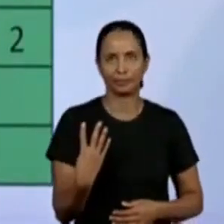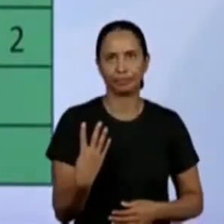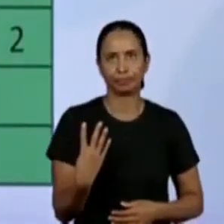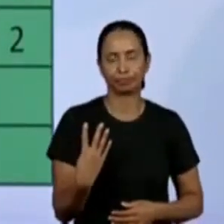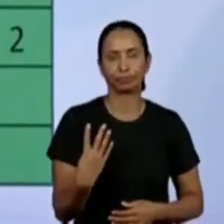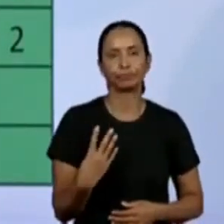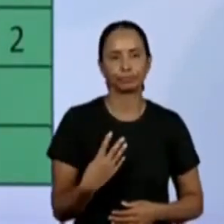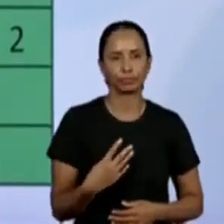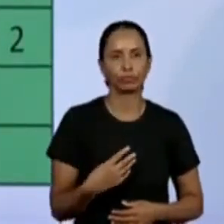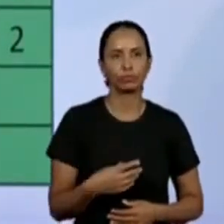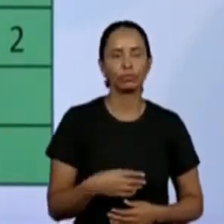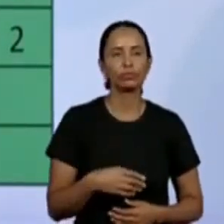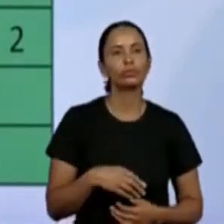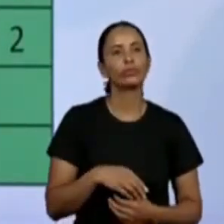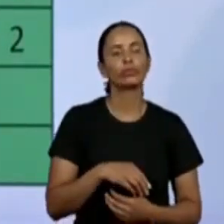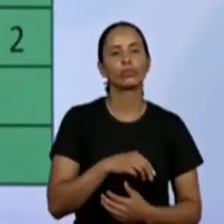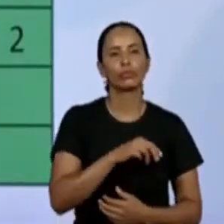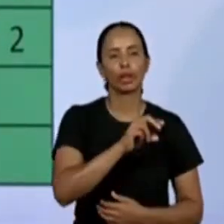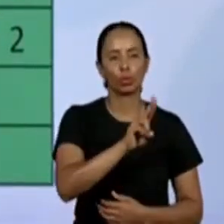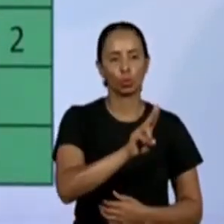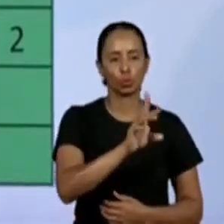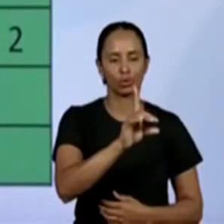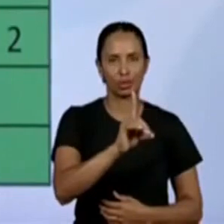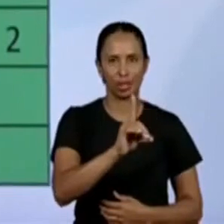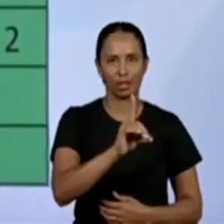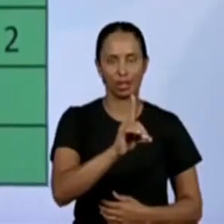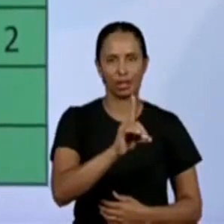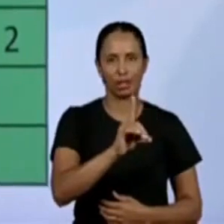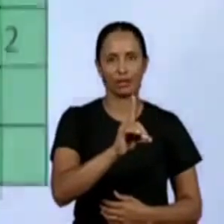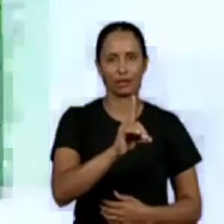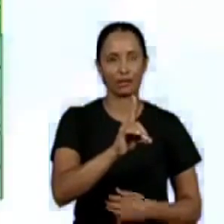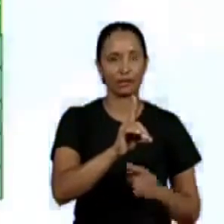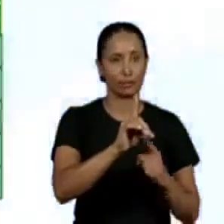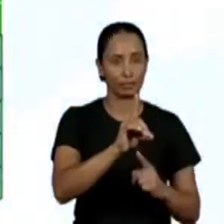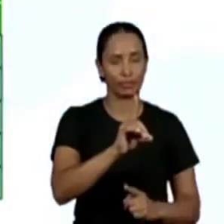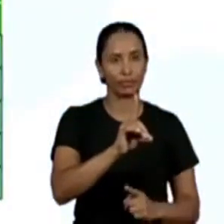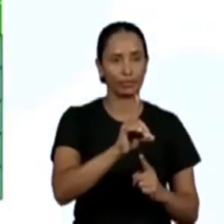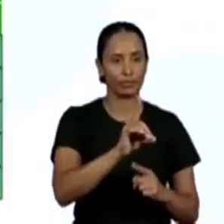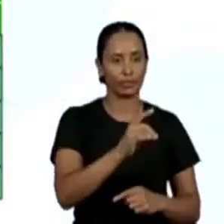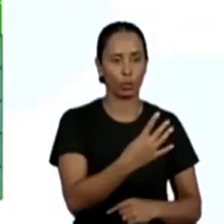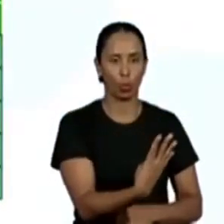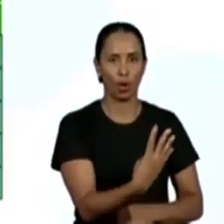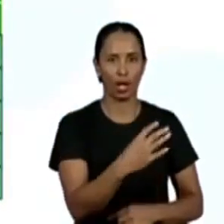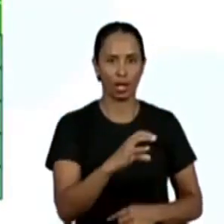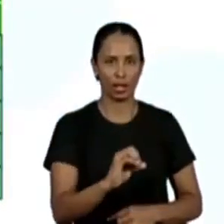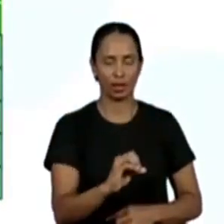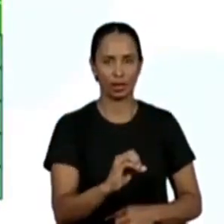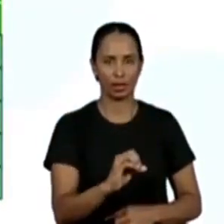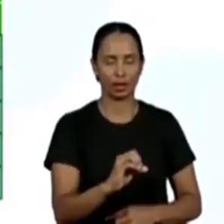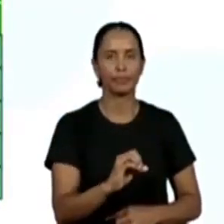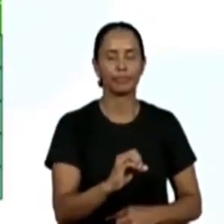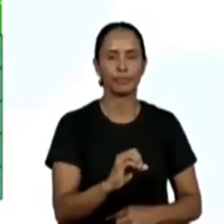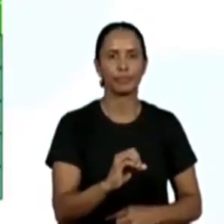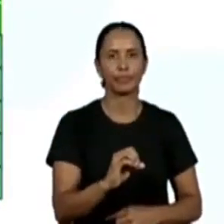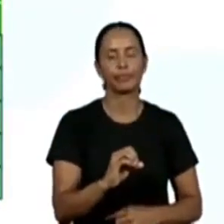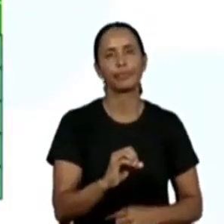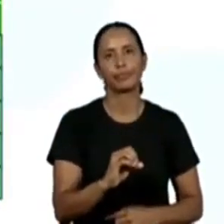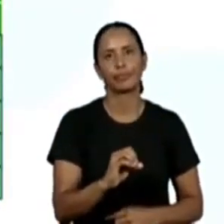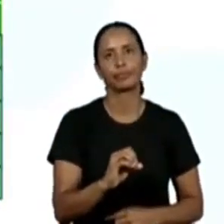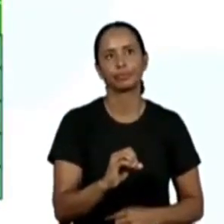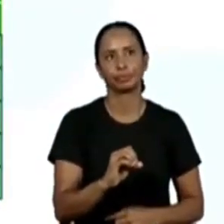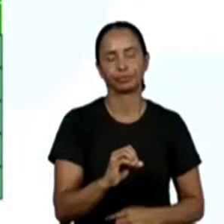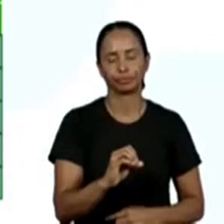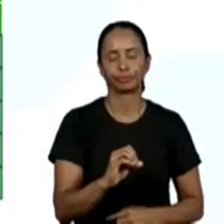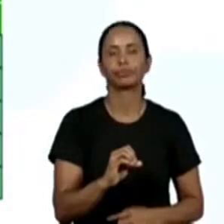da dezena. Então ele é 40, né? Então ele está na casa da dezena, então eu posso dizer que ele